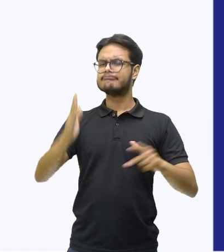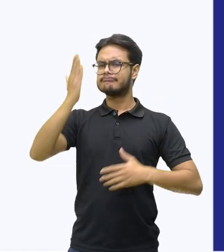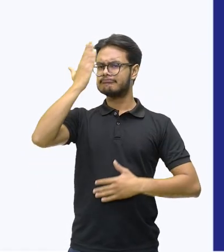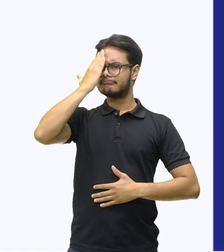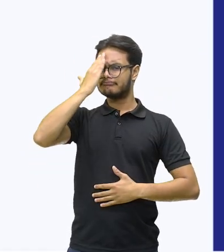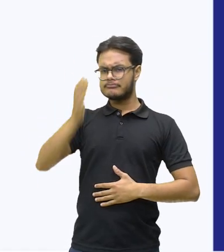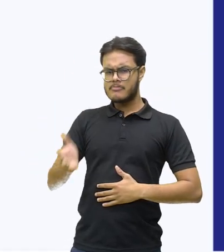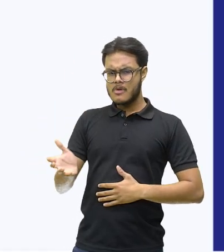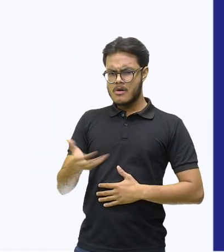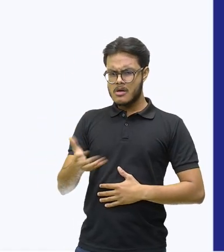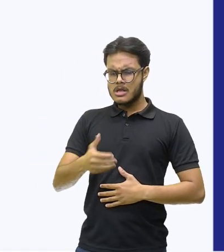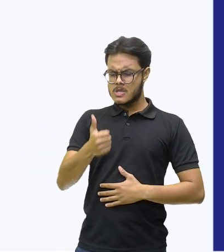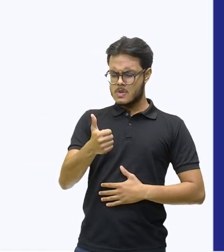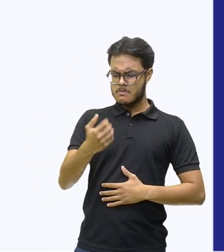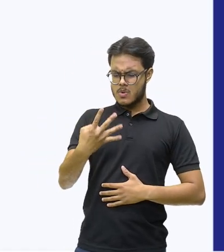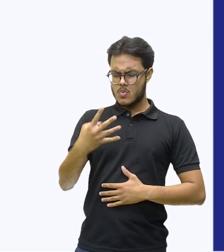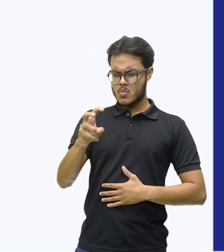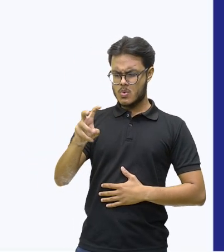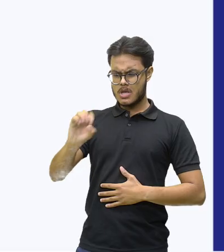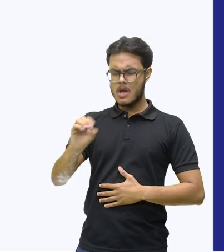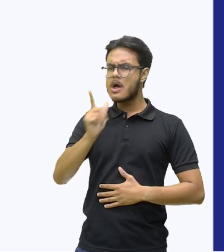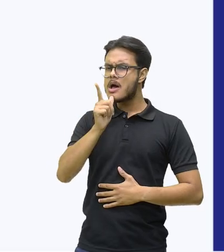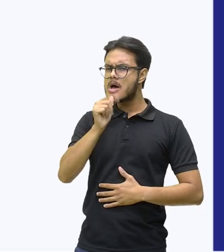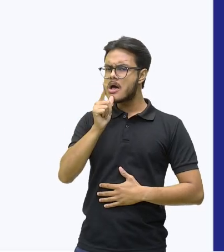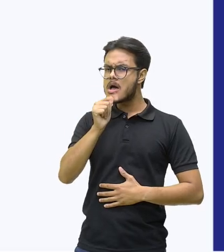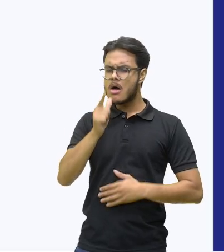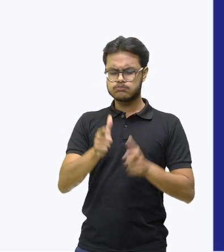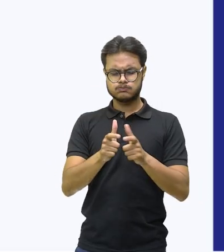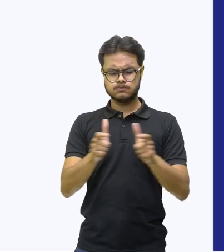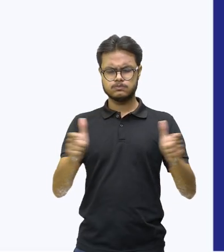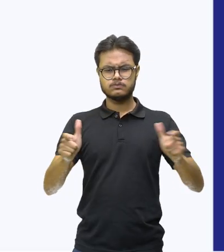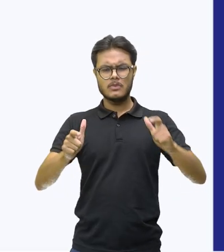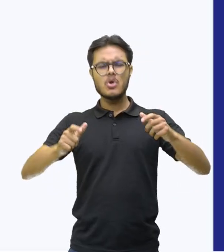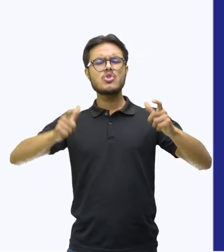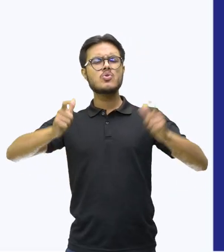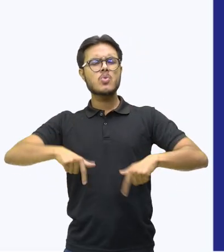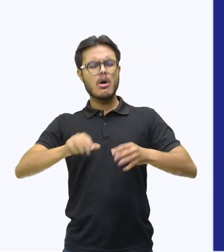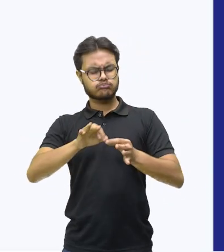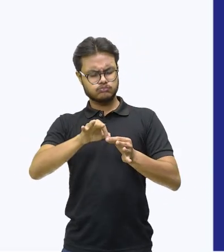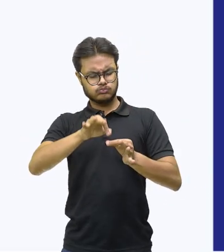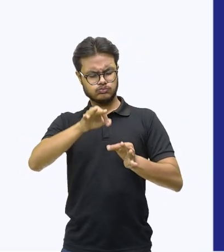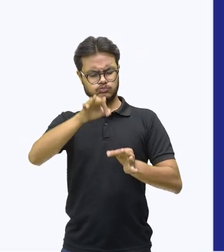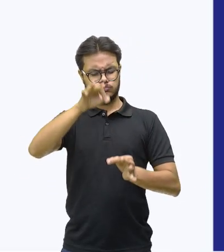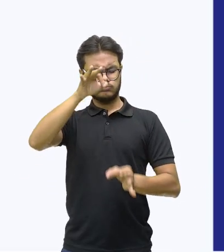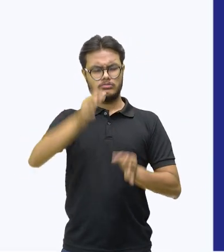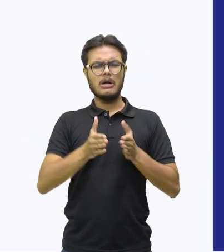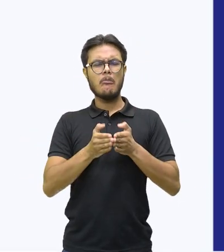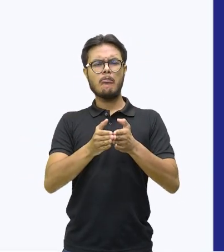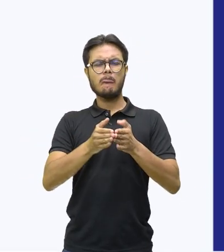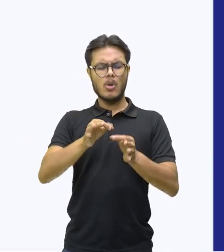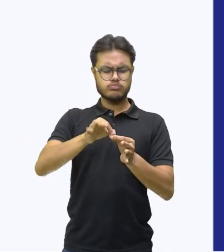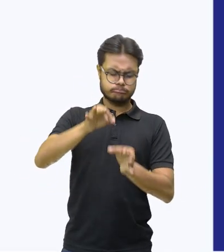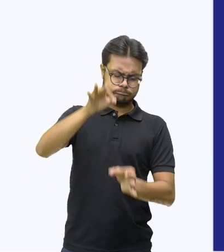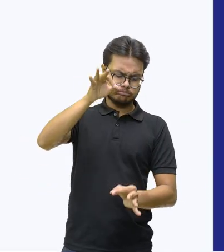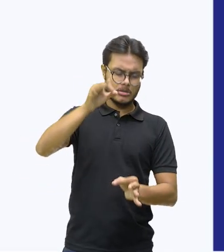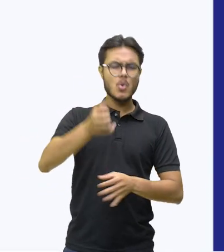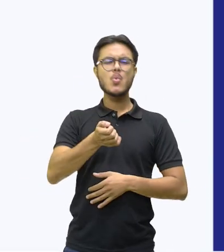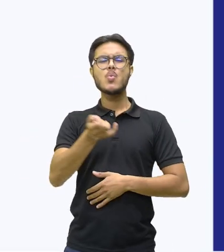de propagação do som na água é de 1.450 metros, o fundo do oceano no local abaixo do ponto em que o navio se encontra está a que